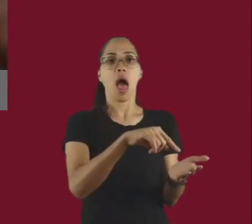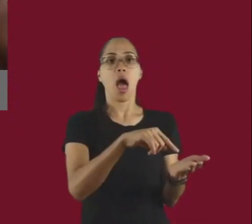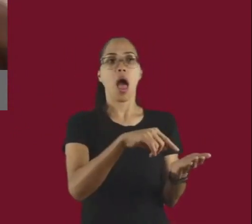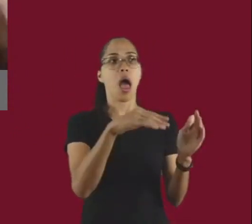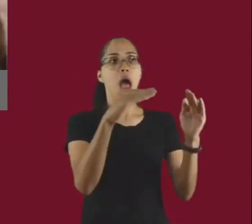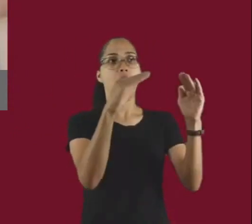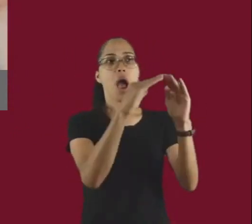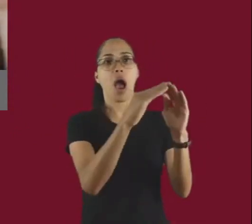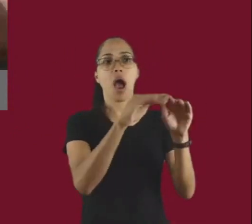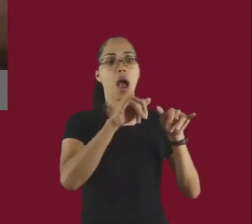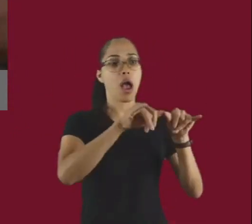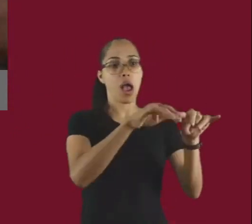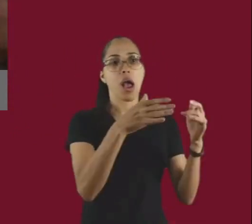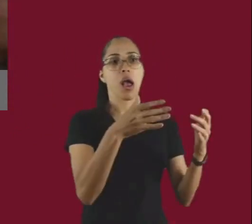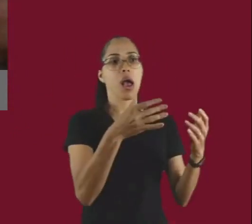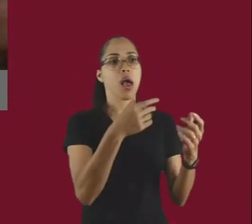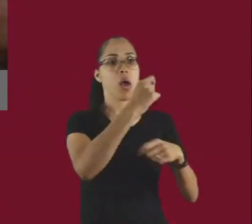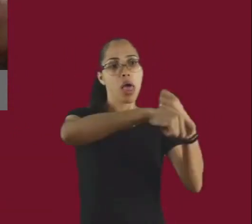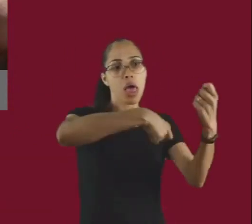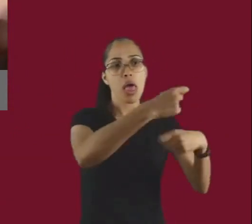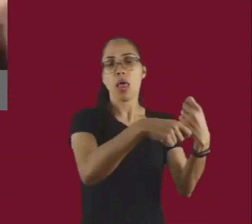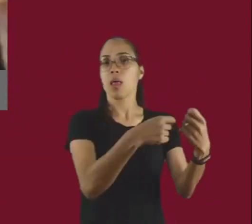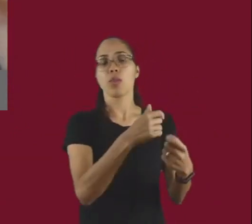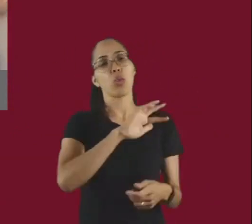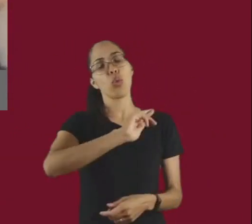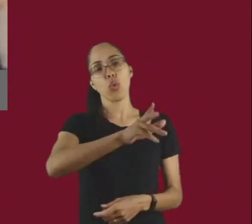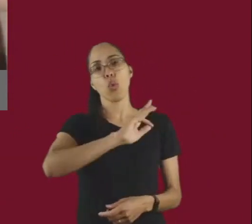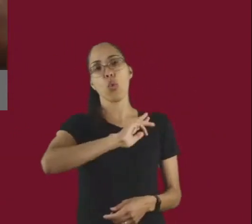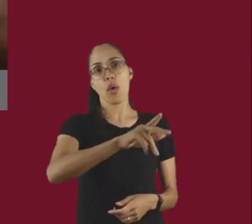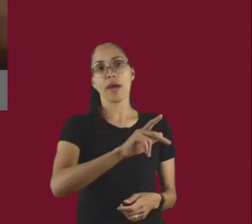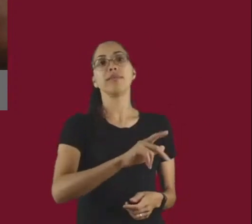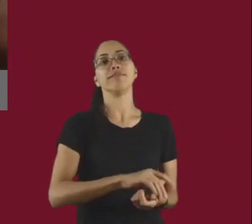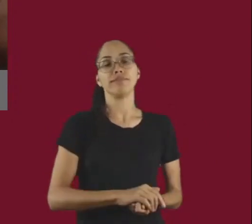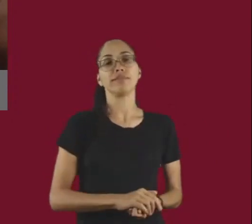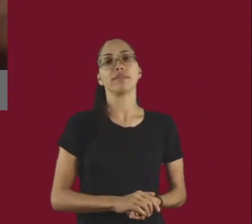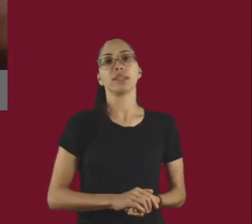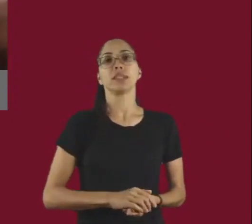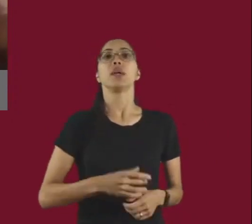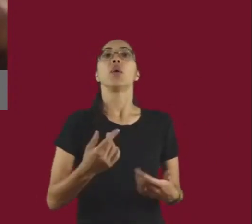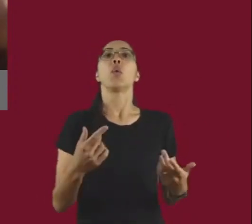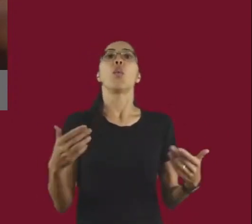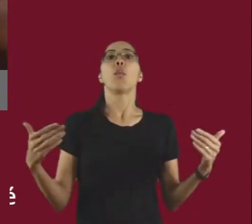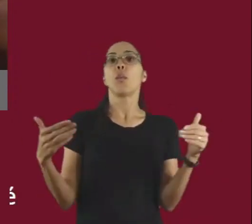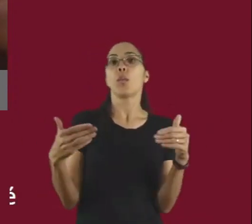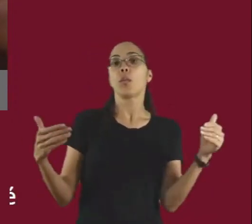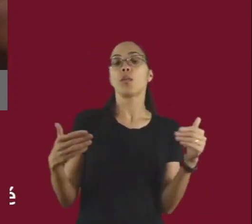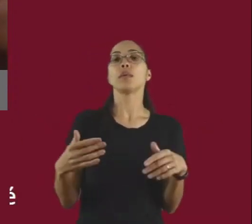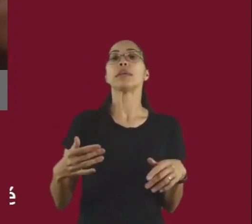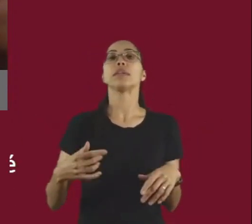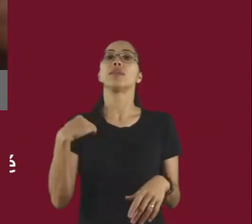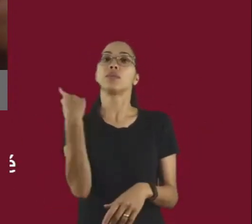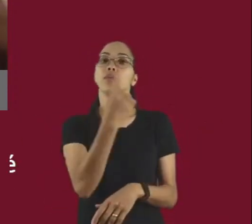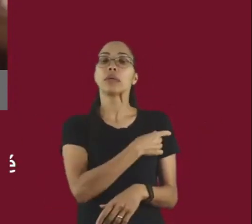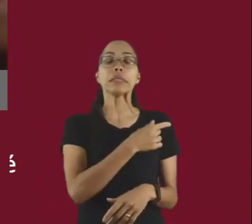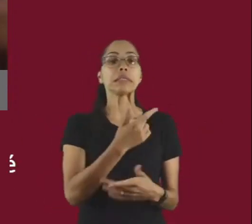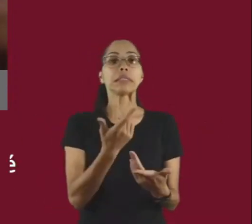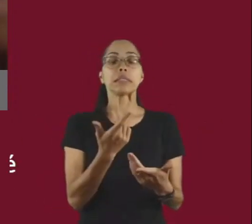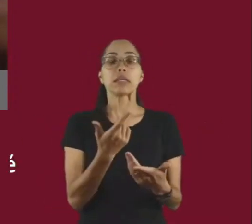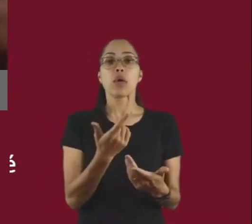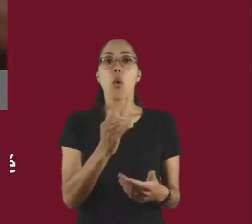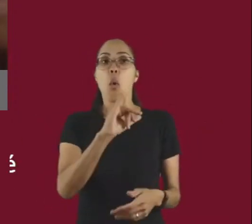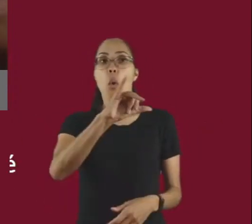é retórica, isso não é discurso, isso é a nossa chance de ter alguma chance